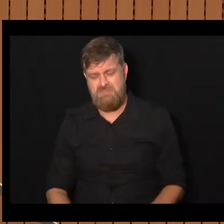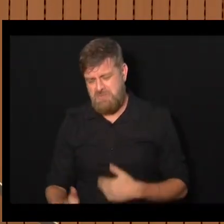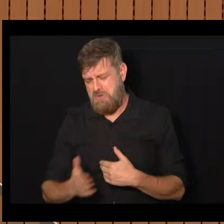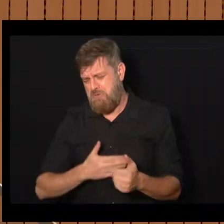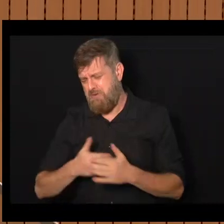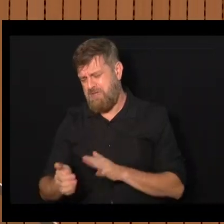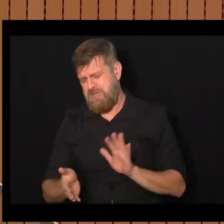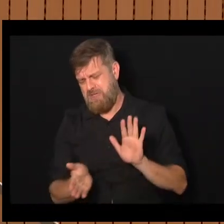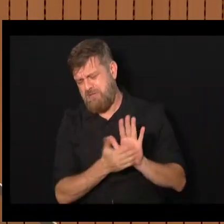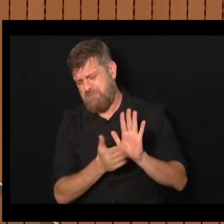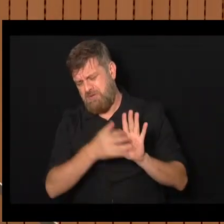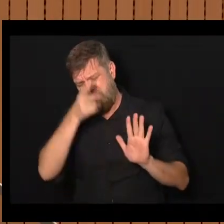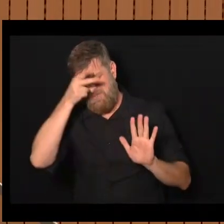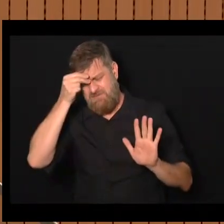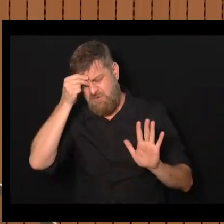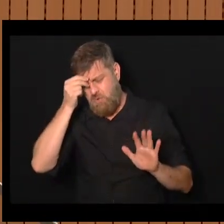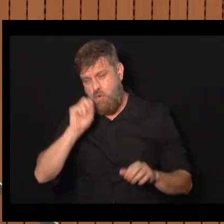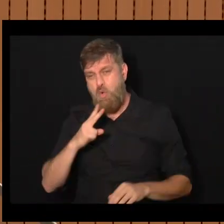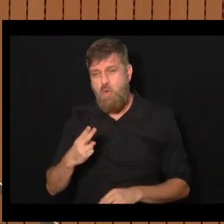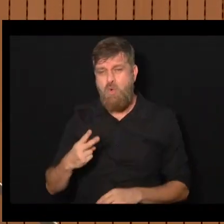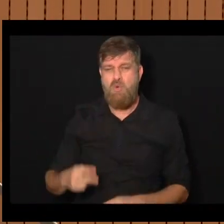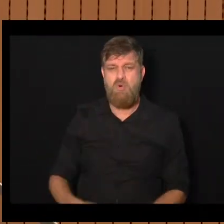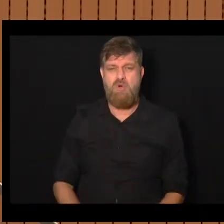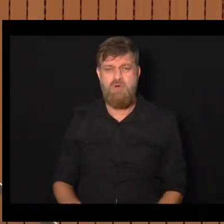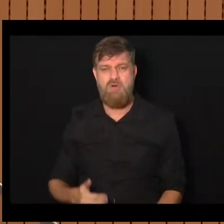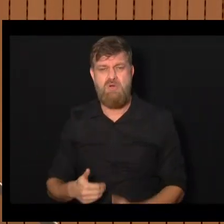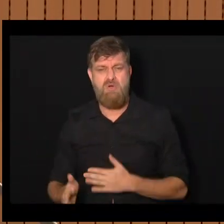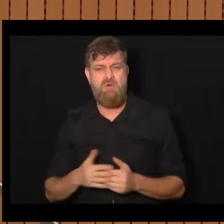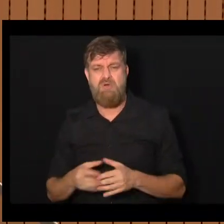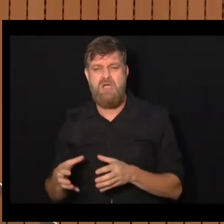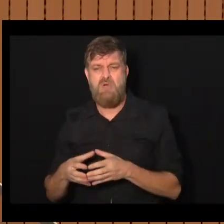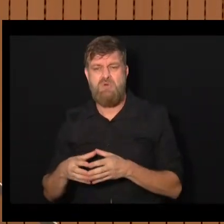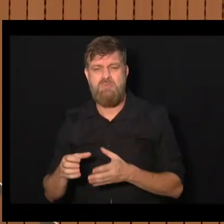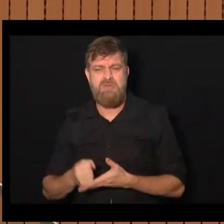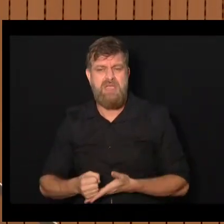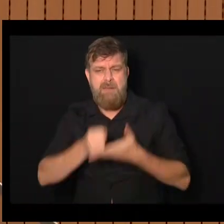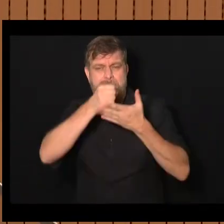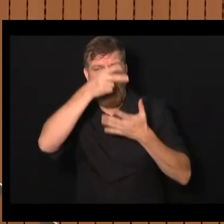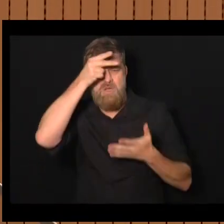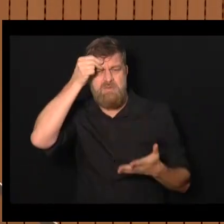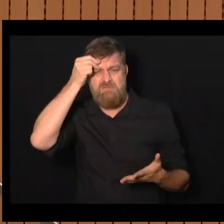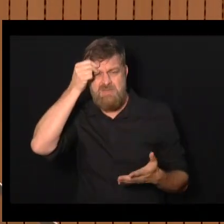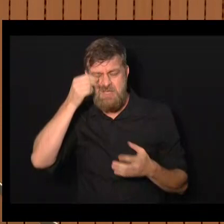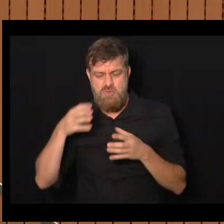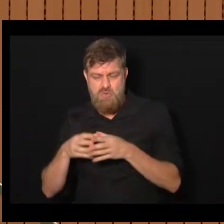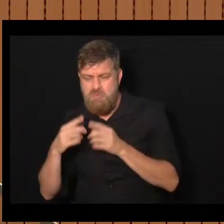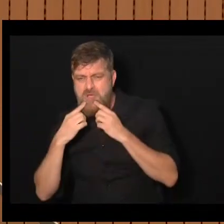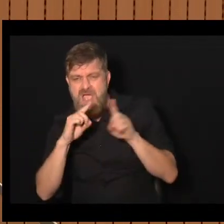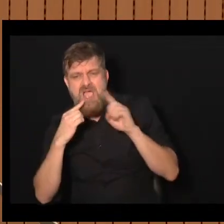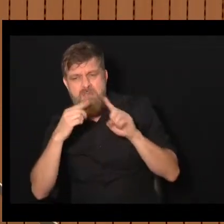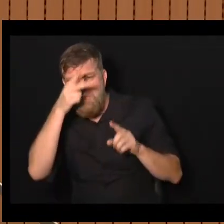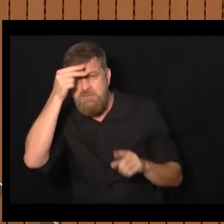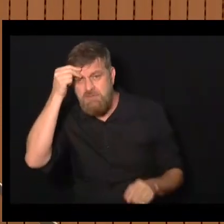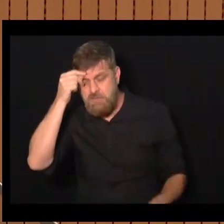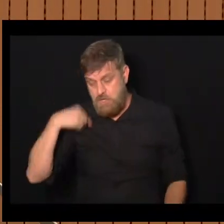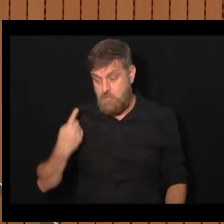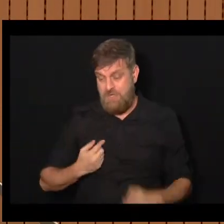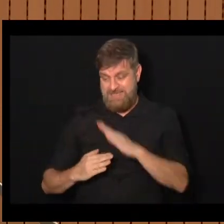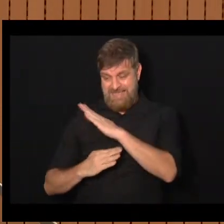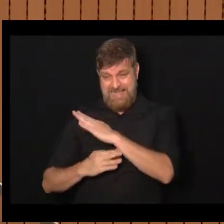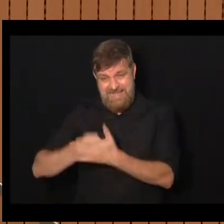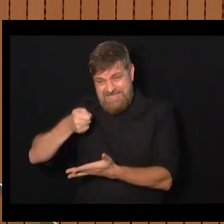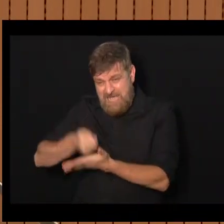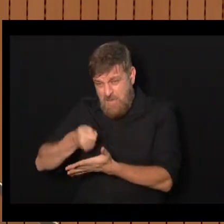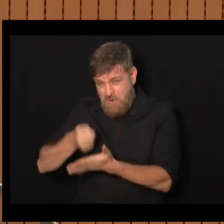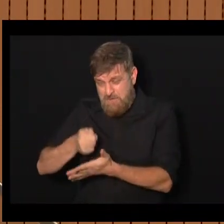o Executivo e seja quem for que componha o Parlamento. Eu acredito que essa casa é dever dela,